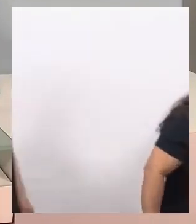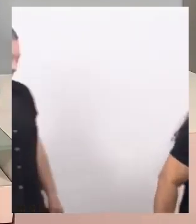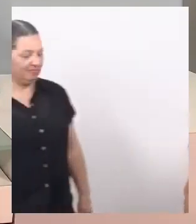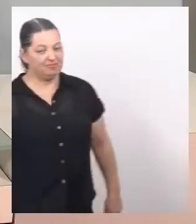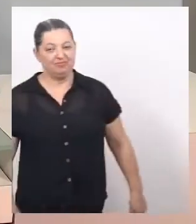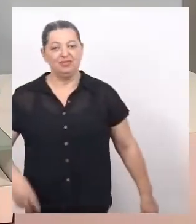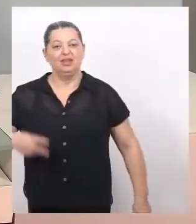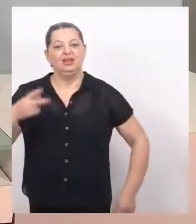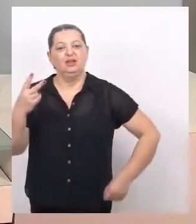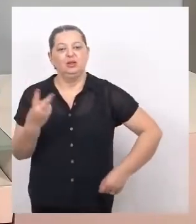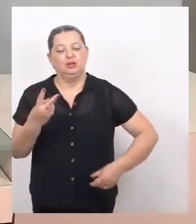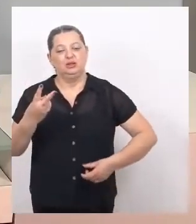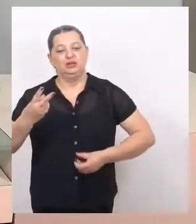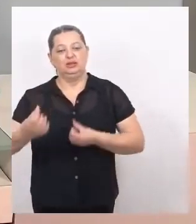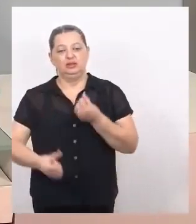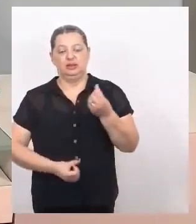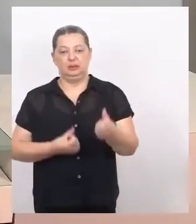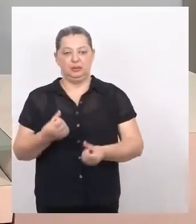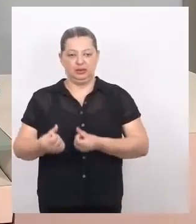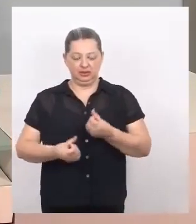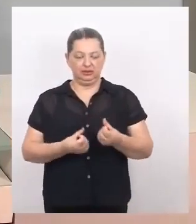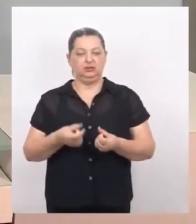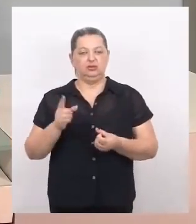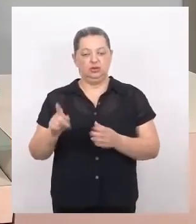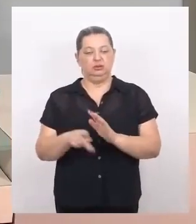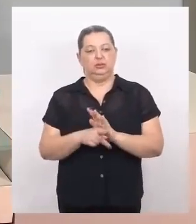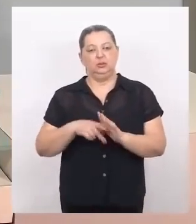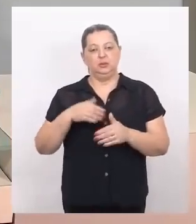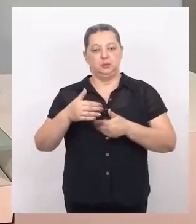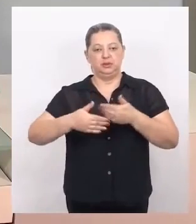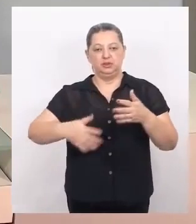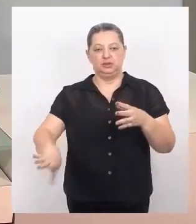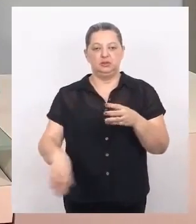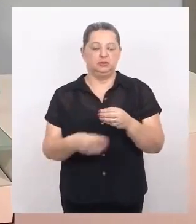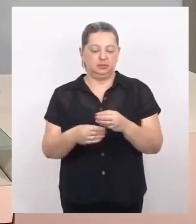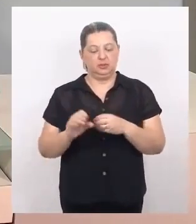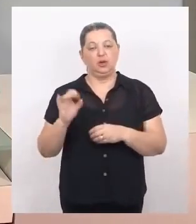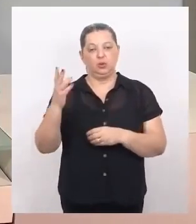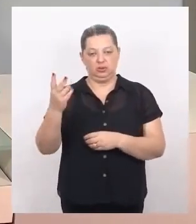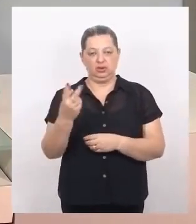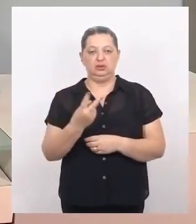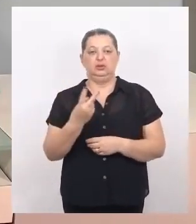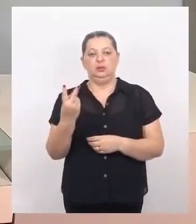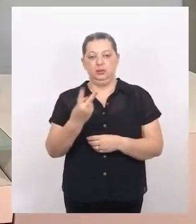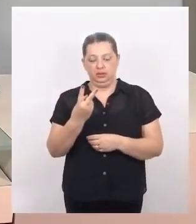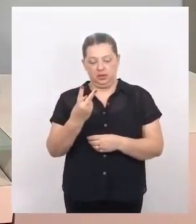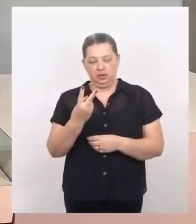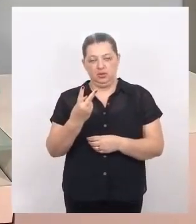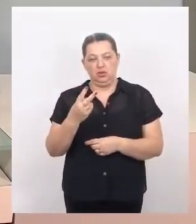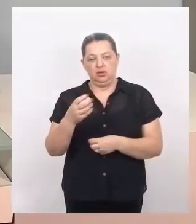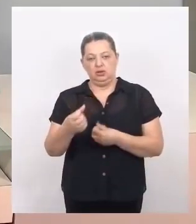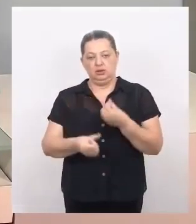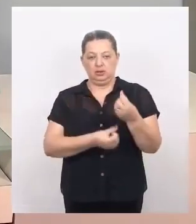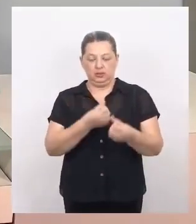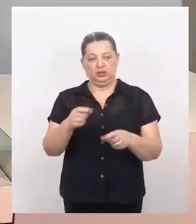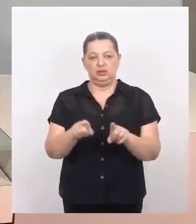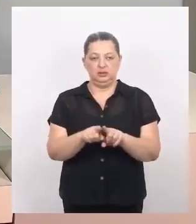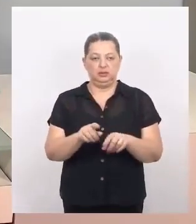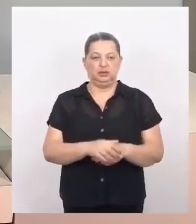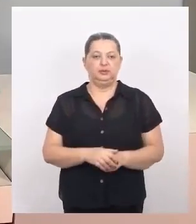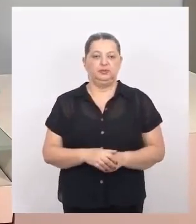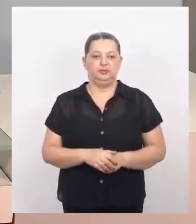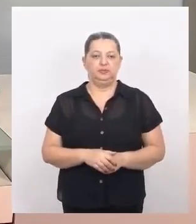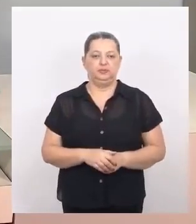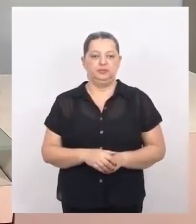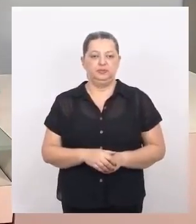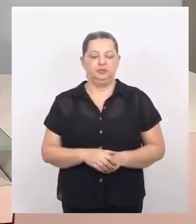semestres e agora o processo de atribuição também acontece para os 2 semestres. Caetano, disciplinas do